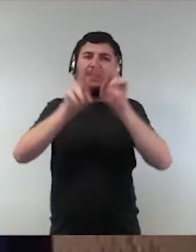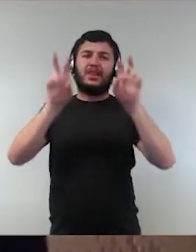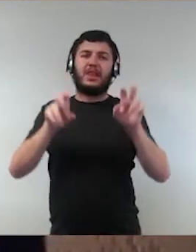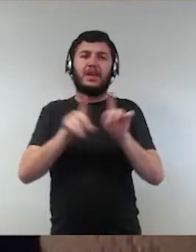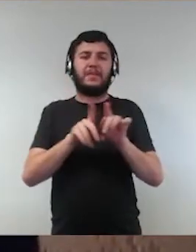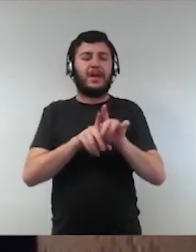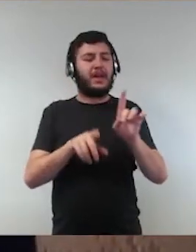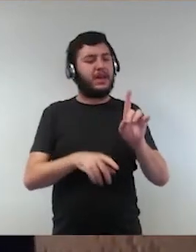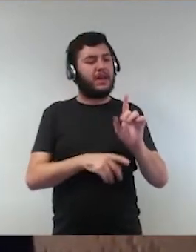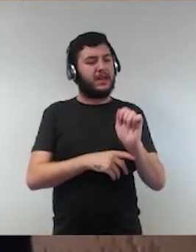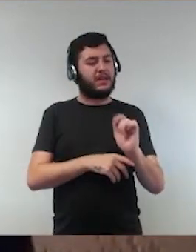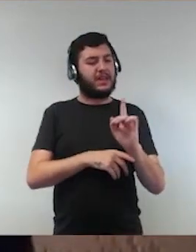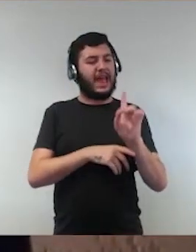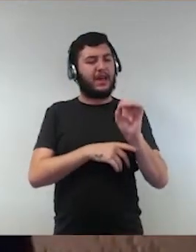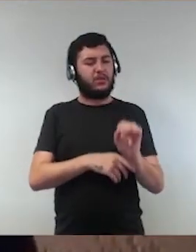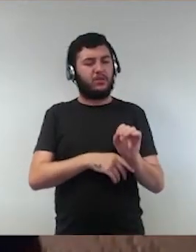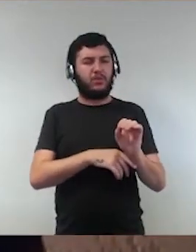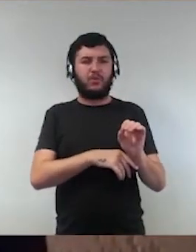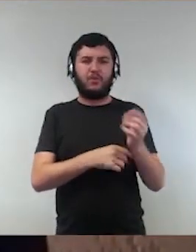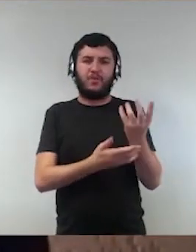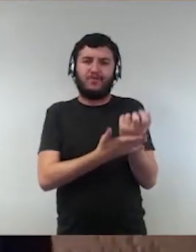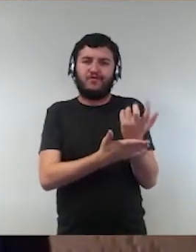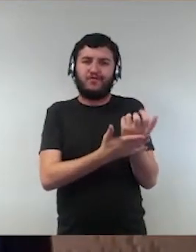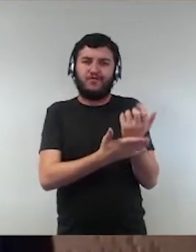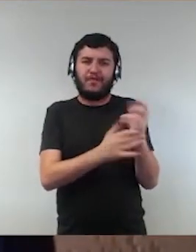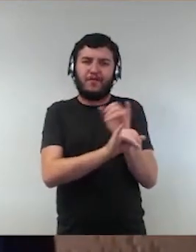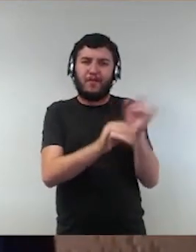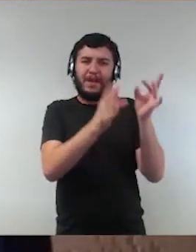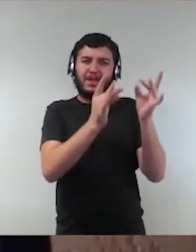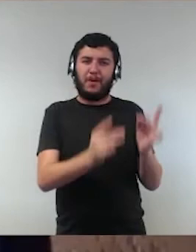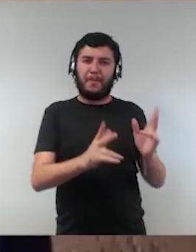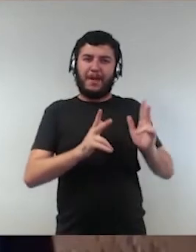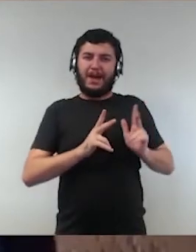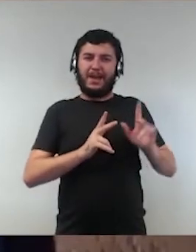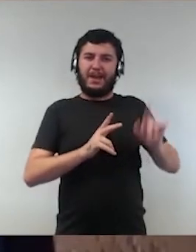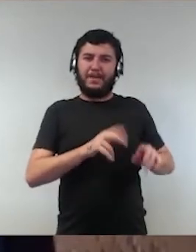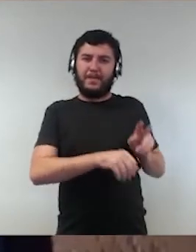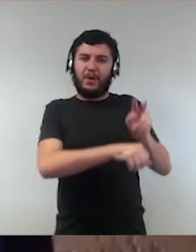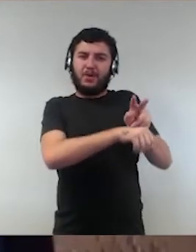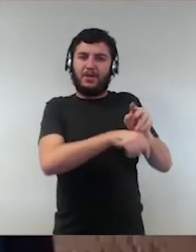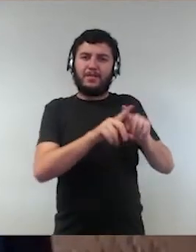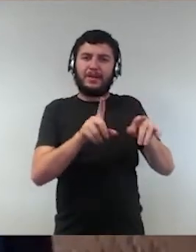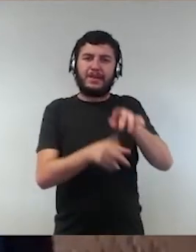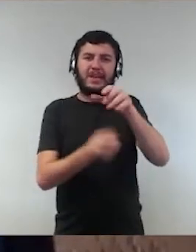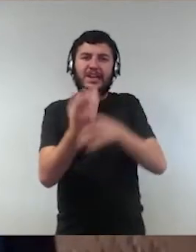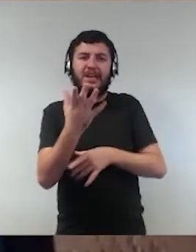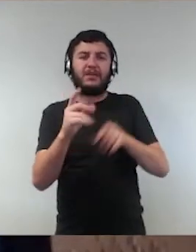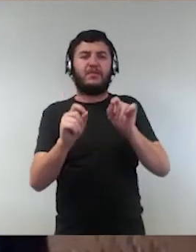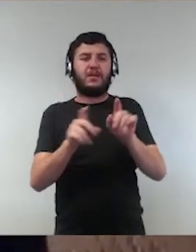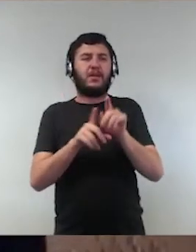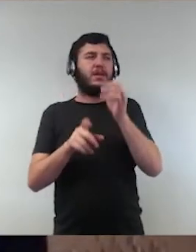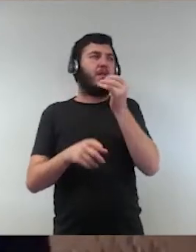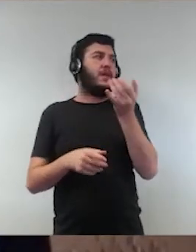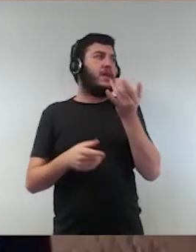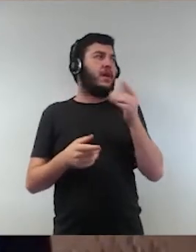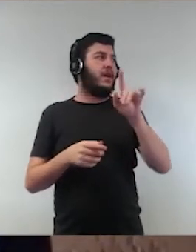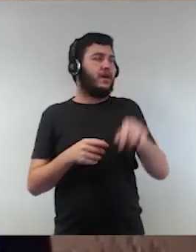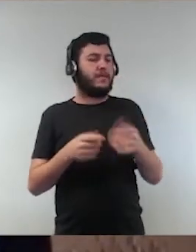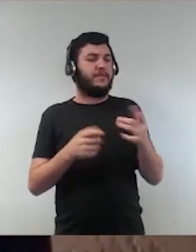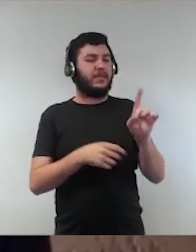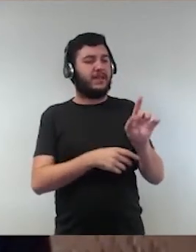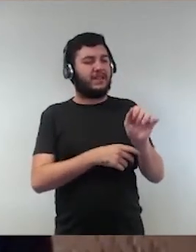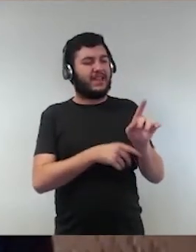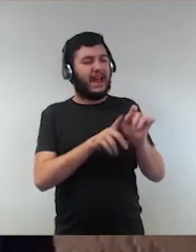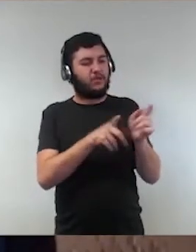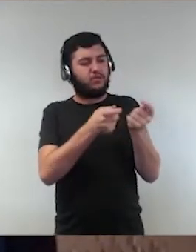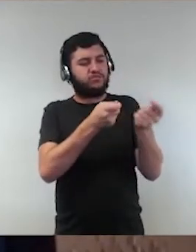é que, basicamente, ele acaba instituindo uma modalidade de tratamento de dados na